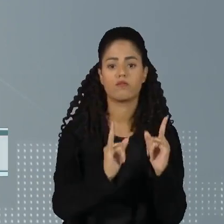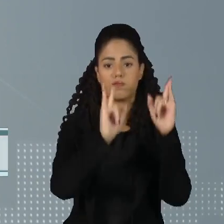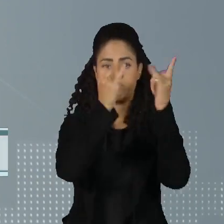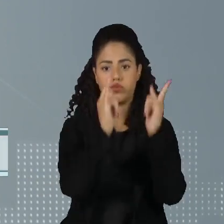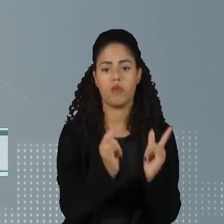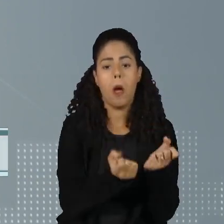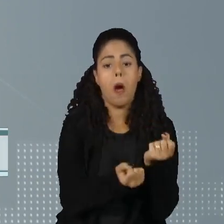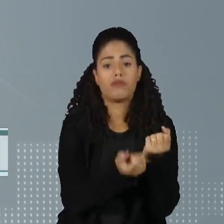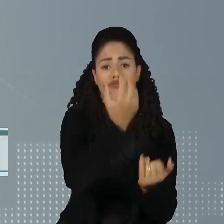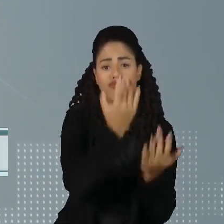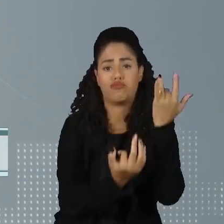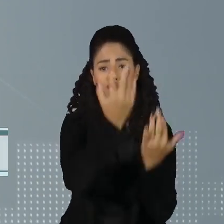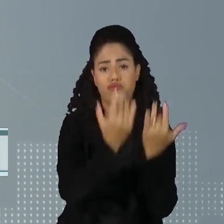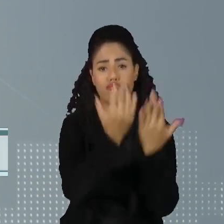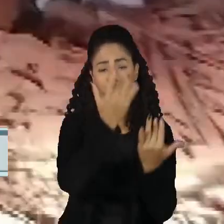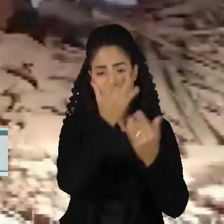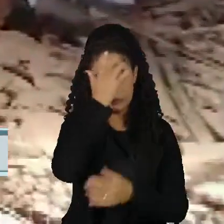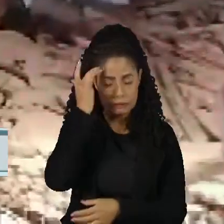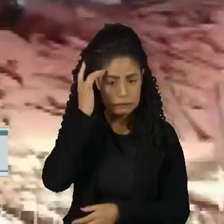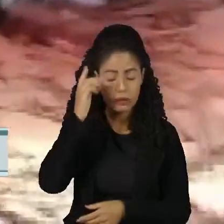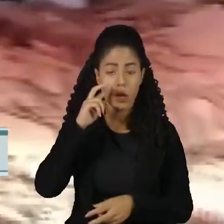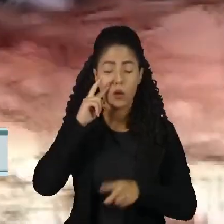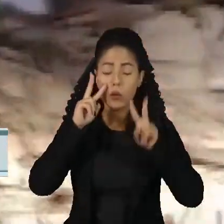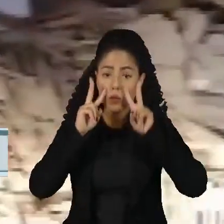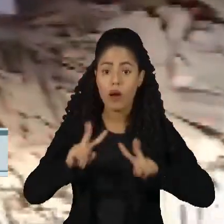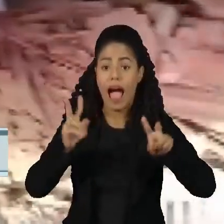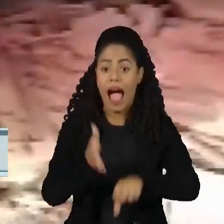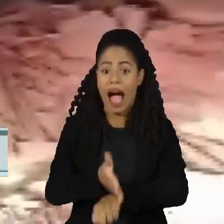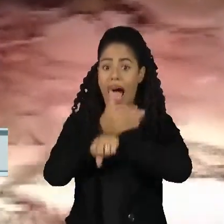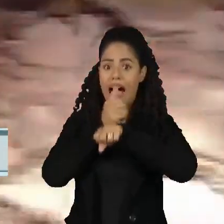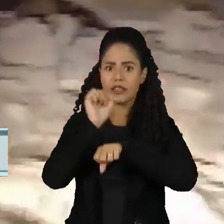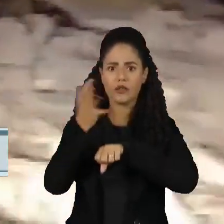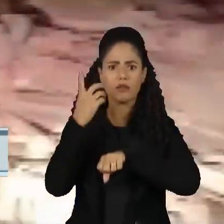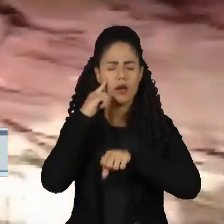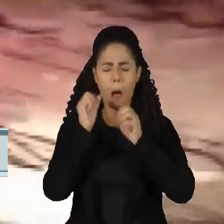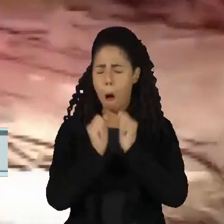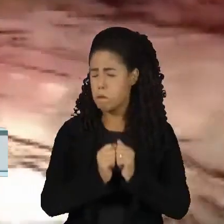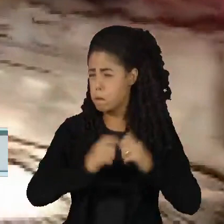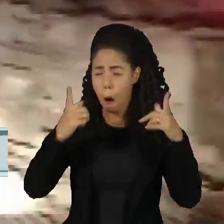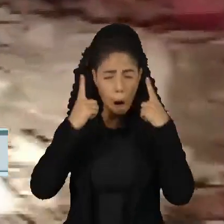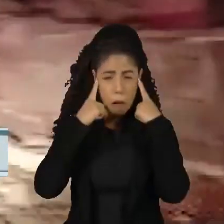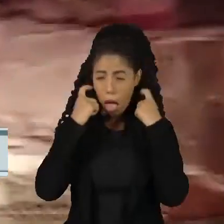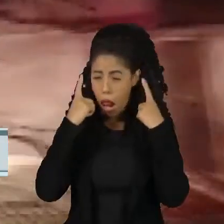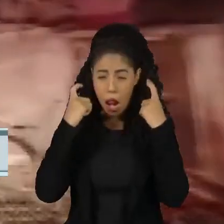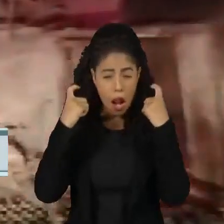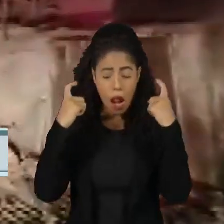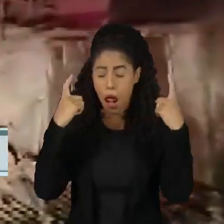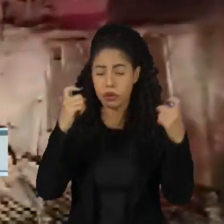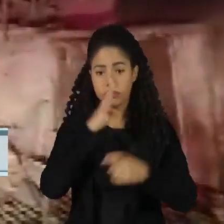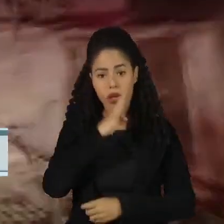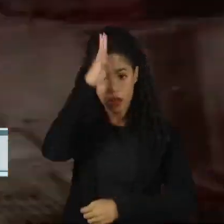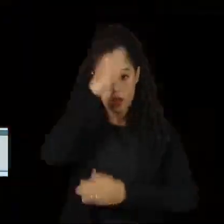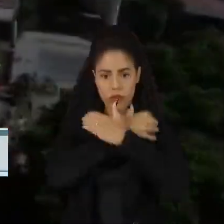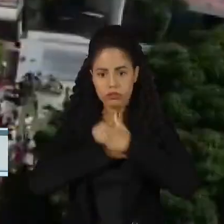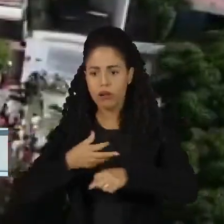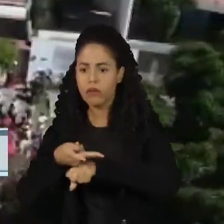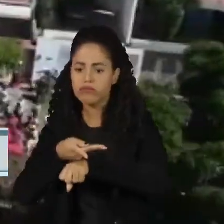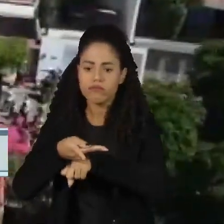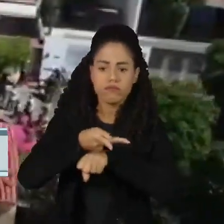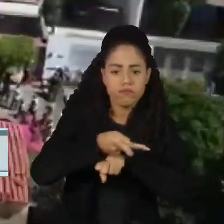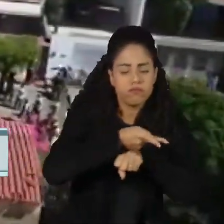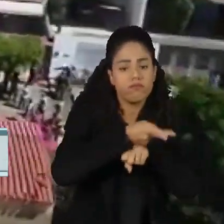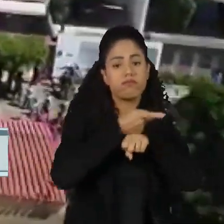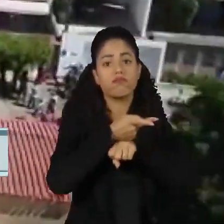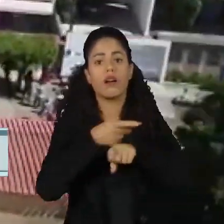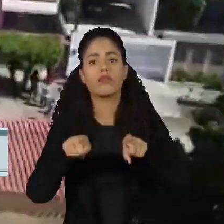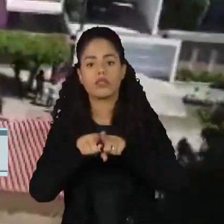incêndio. Vizinhos afirmaram que antes do incidente houve um grande estrondo. Os bombeiros trabalham no local.